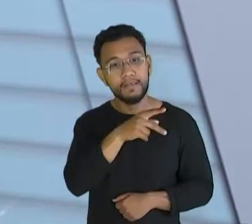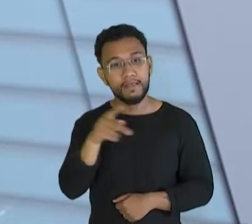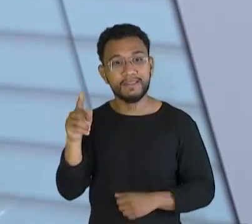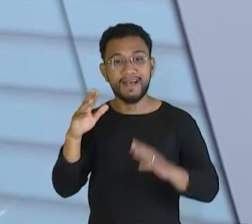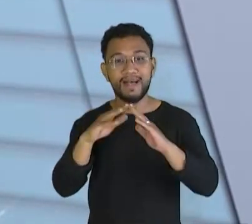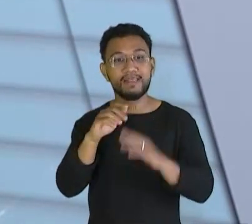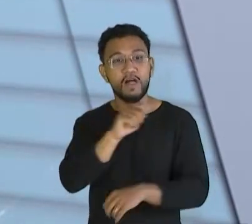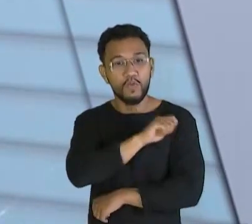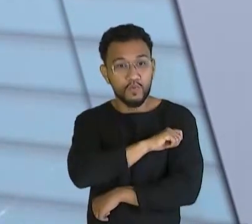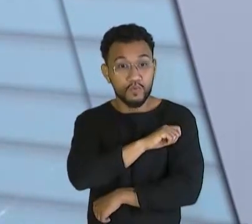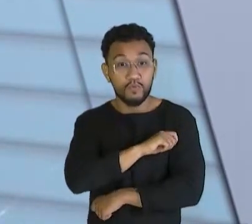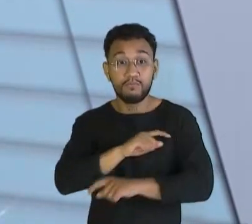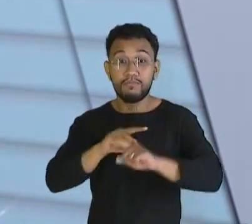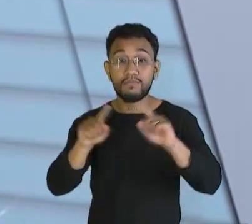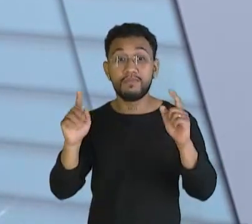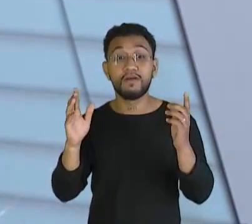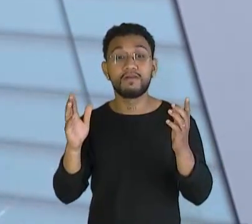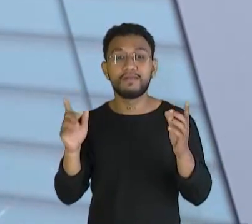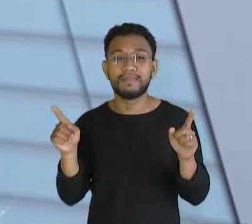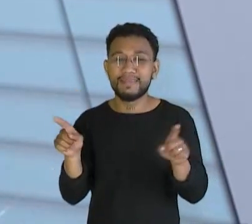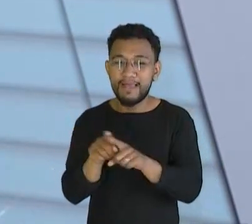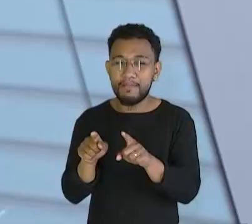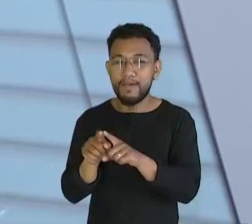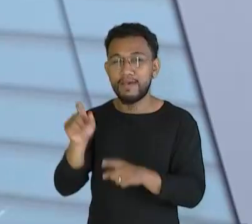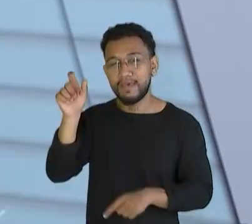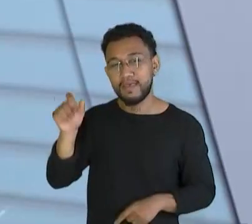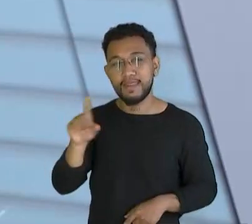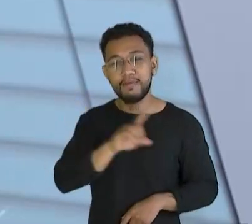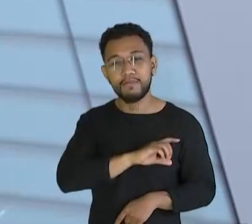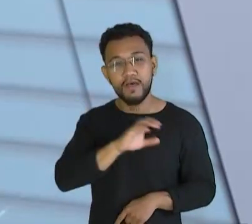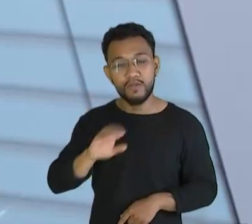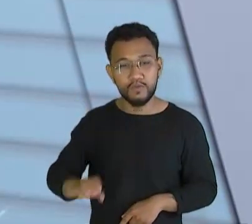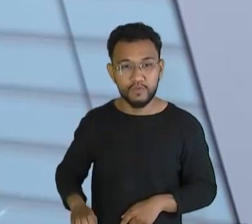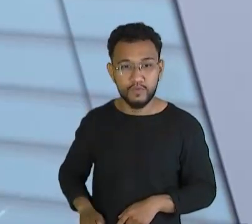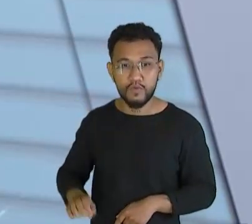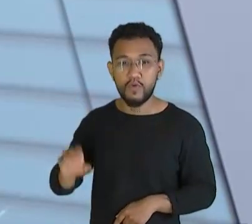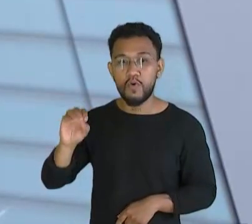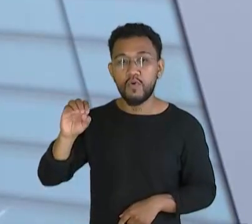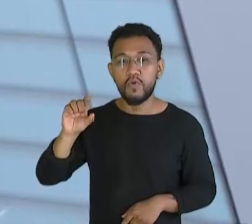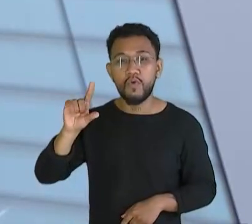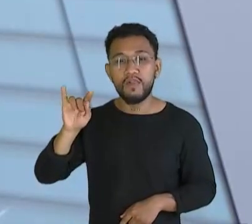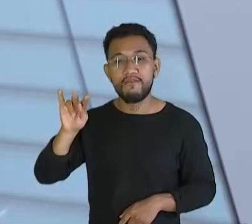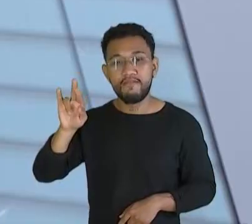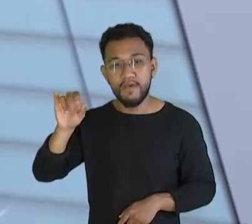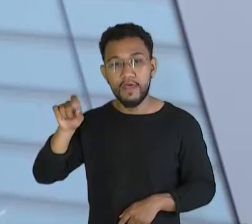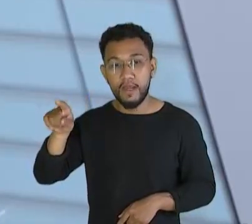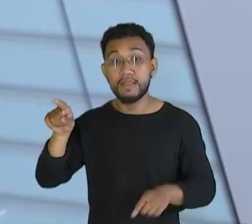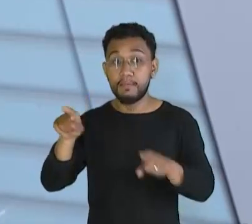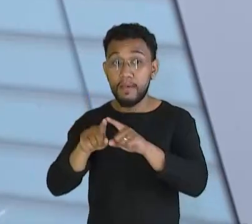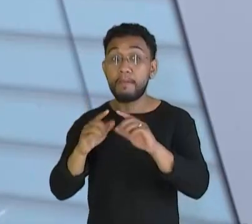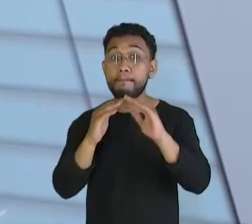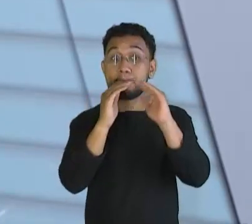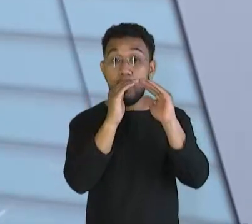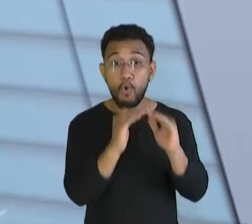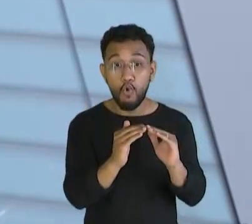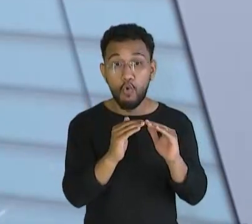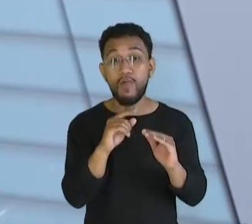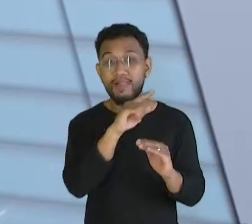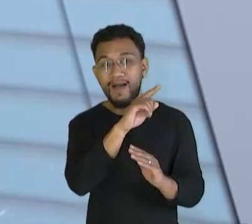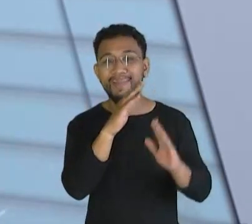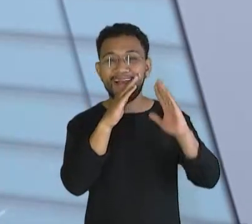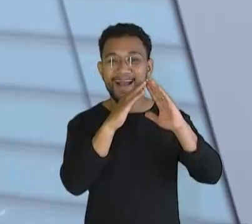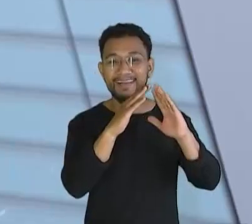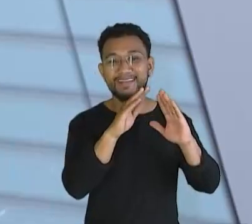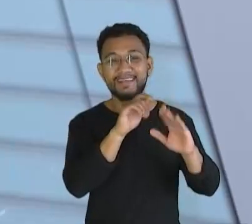hoje deputado Eunício Oliveira, que foi senador da República, morou na Casa do Estudante, quando chegou aqui em Fortaleza, lá de Lavra